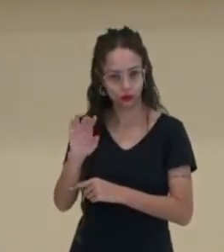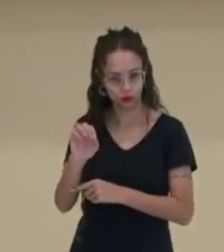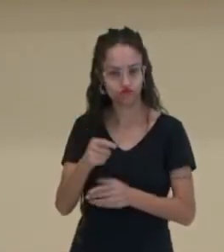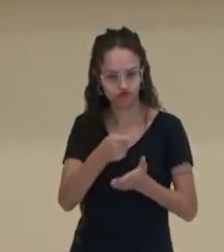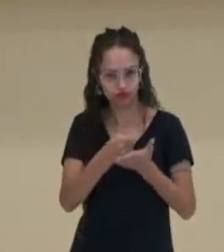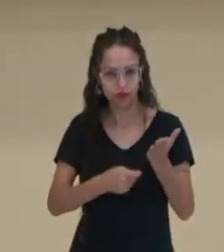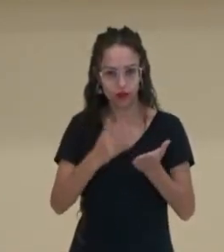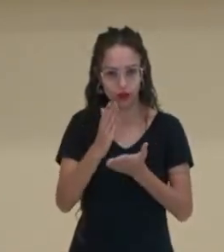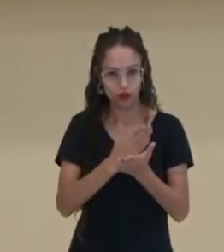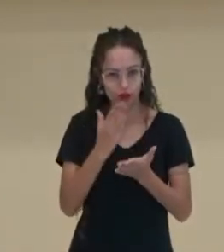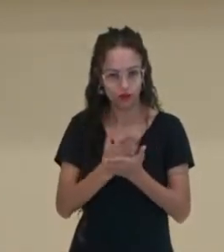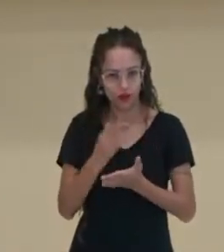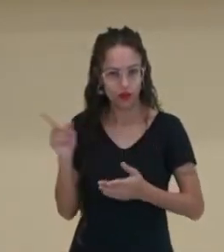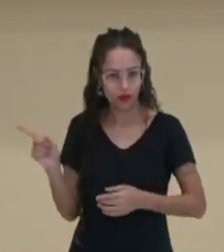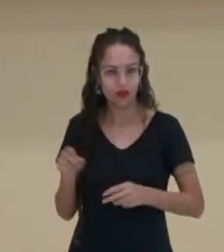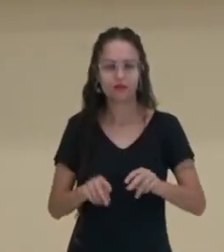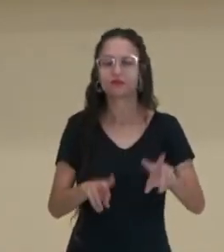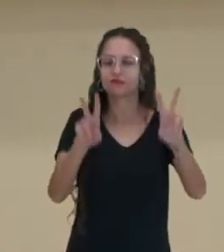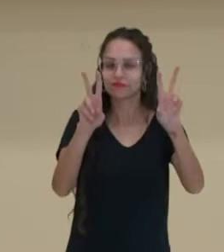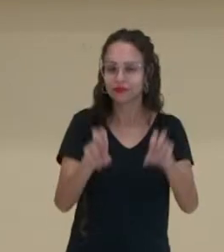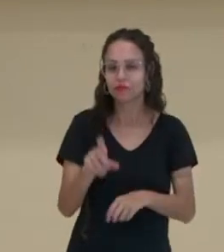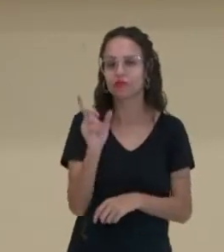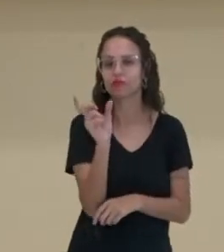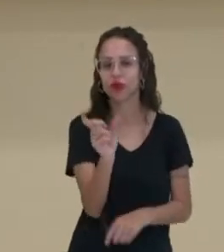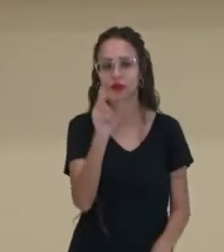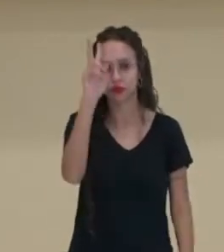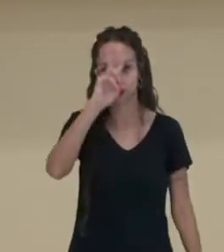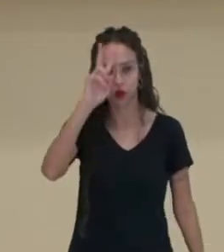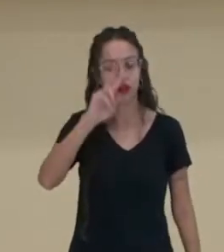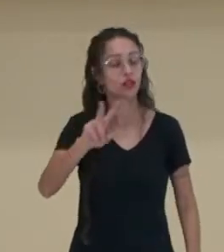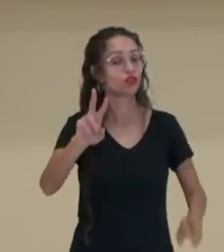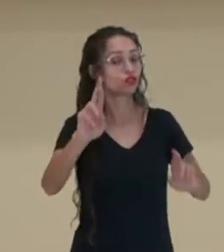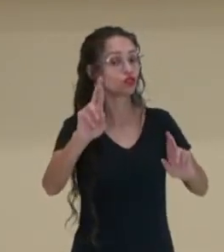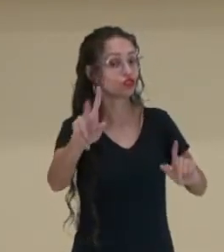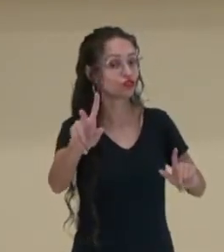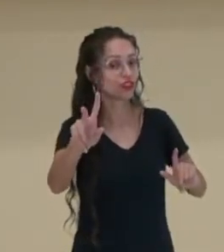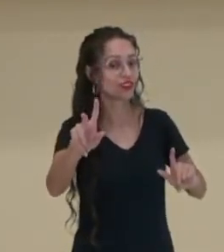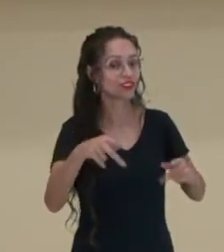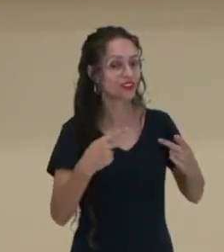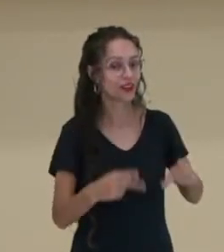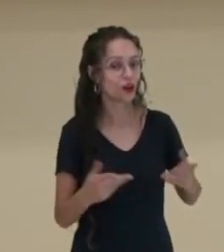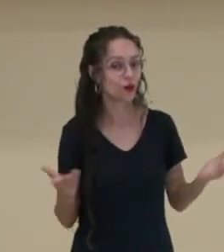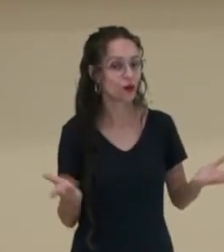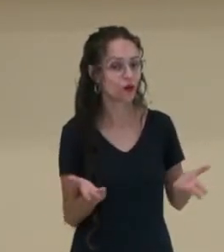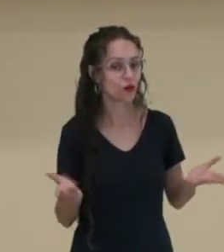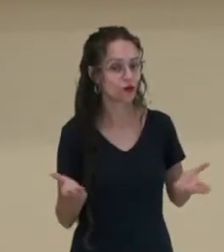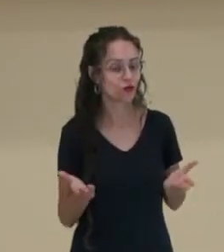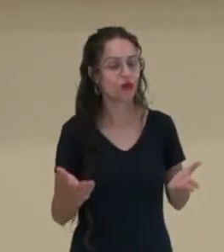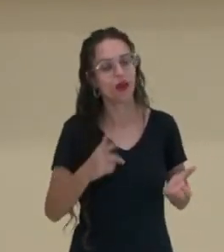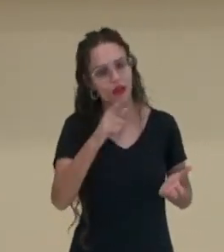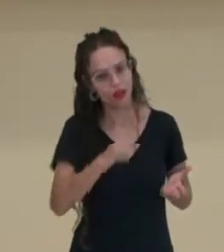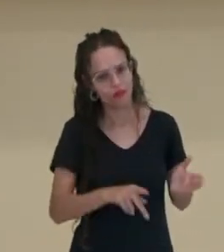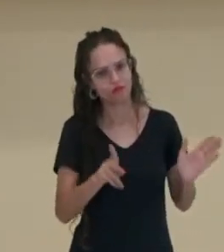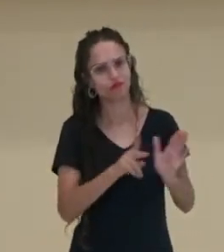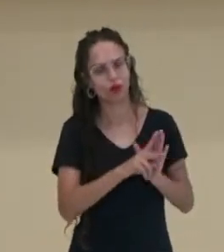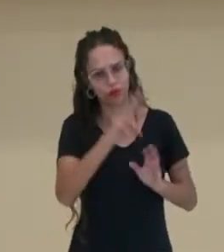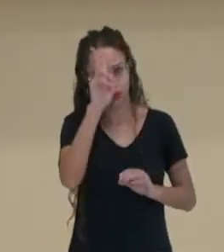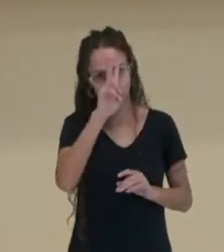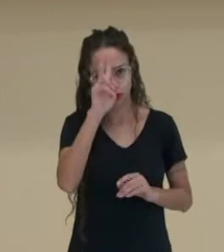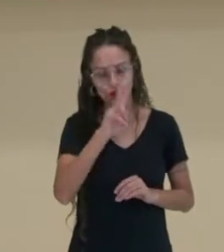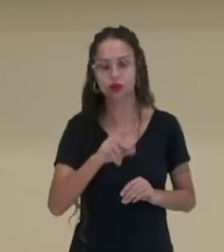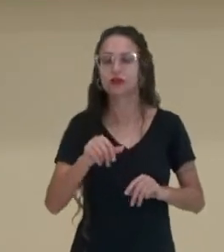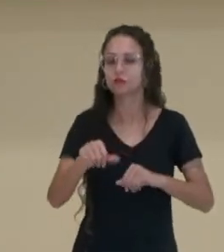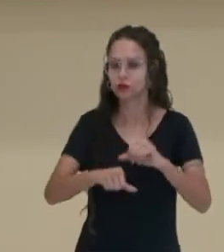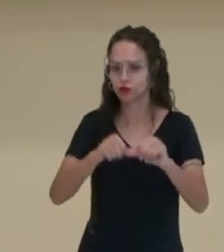que ele intitulou como termo história, é bem diferente dos livros que nós temos hoje, que trabalham a história. Mudou